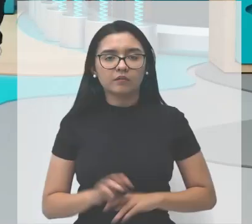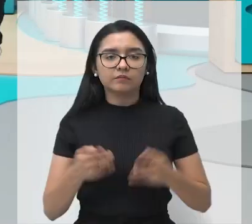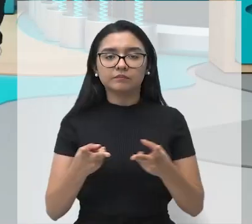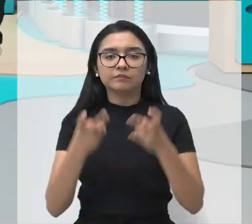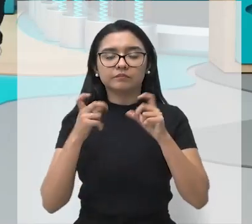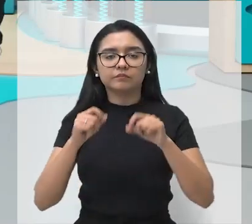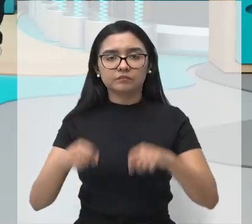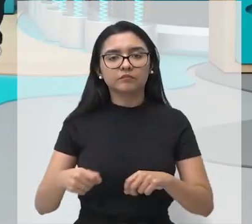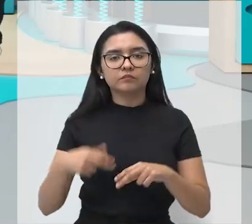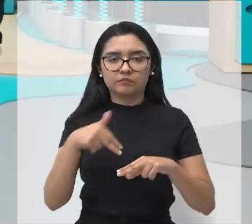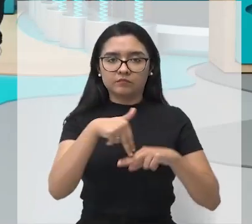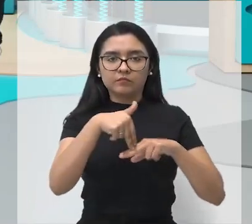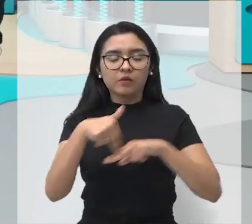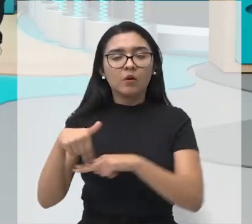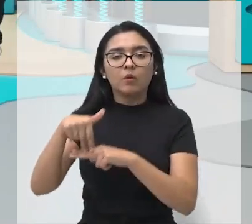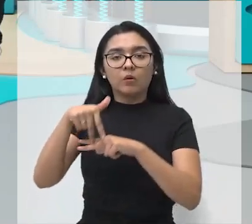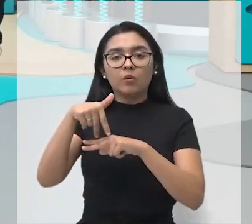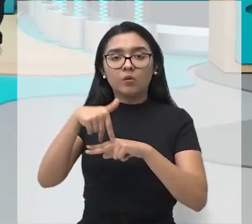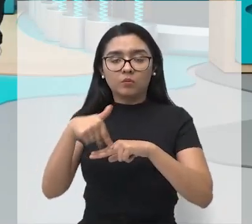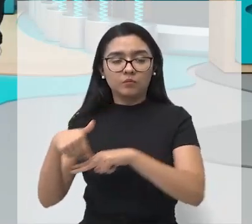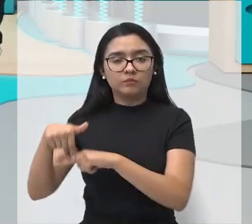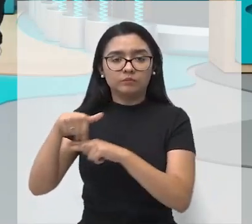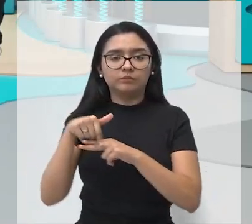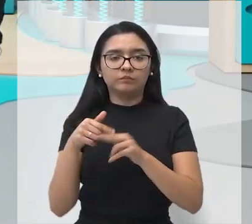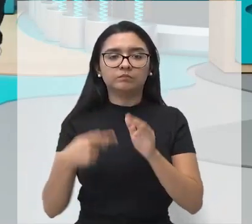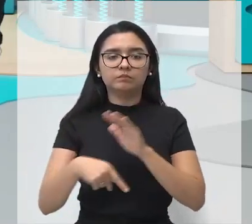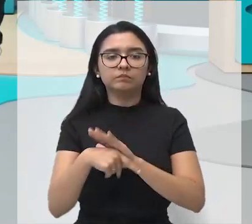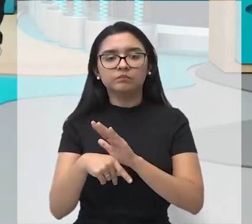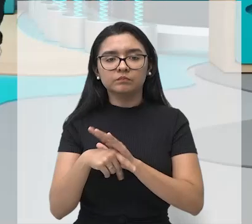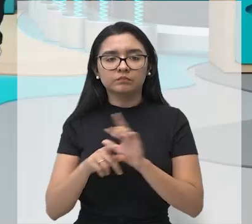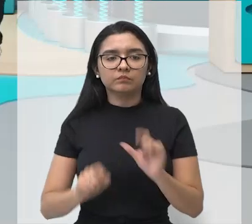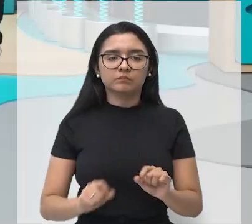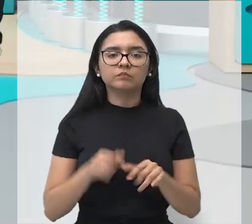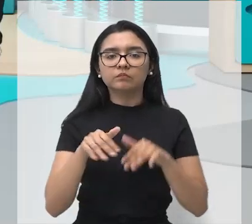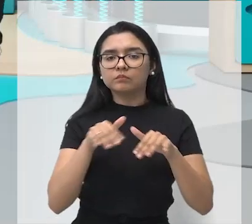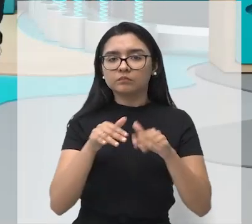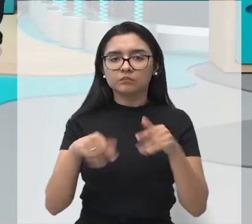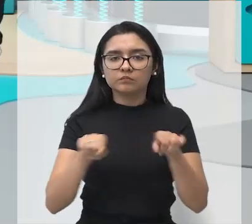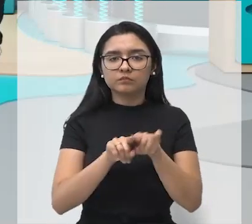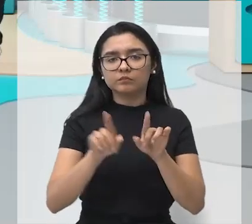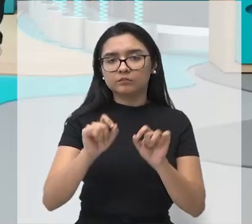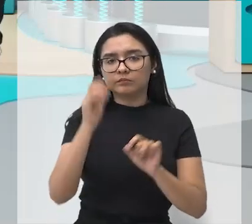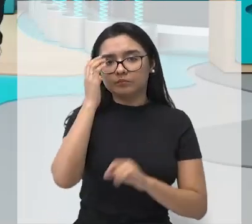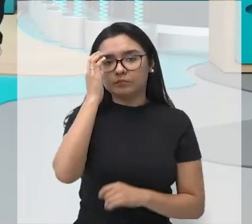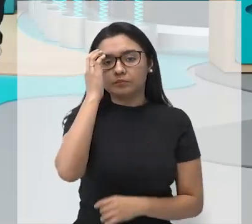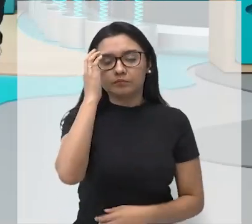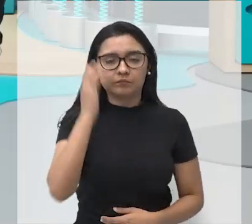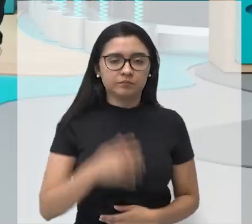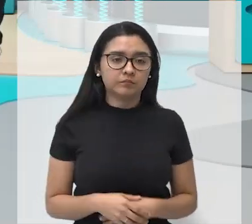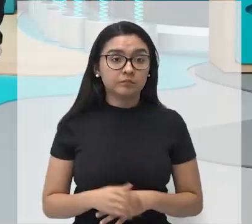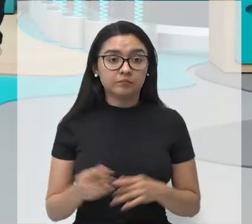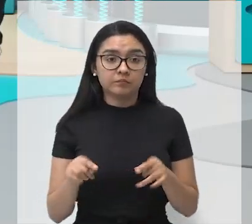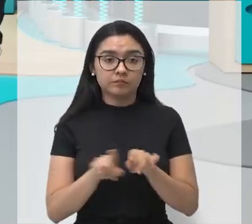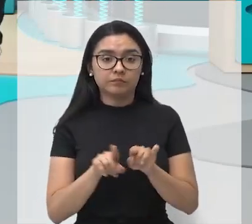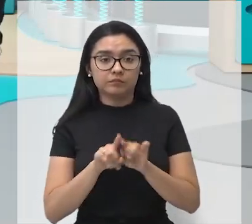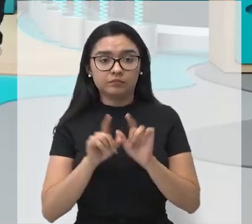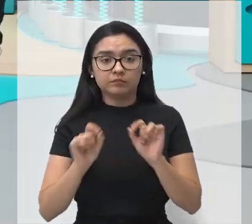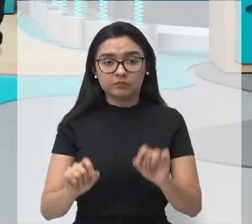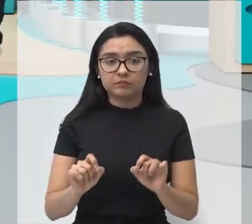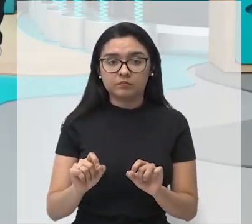ó. Exatamente, e continua o seu trajeto, tá certo? Lembrando que aí ele não